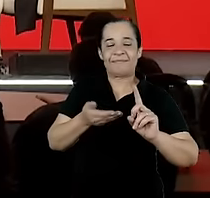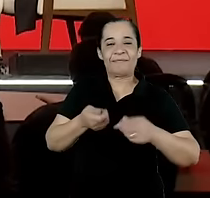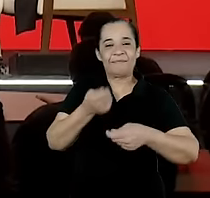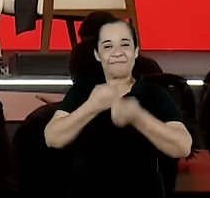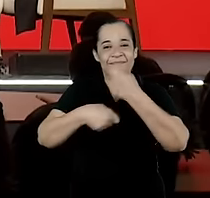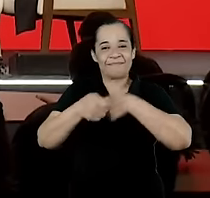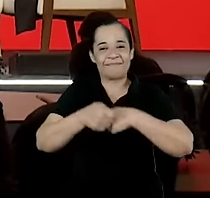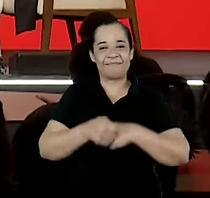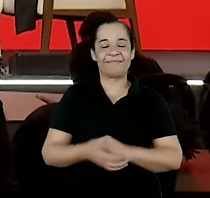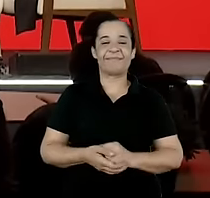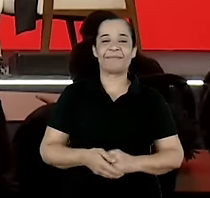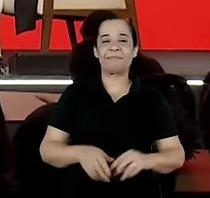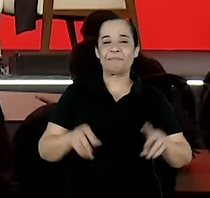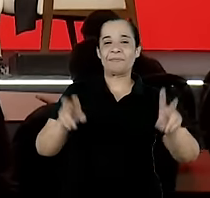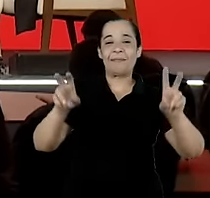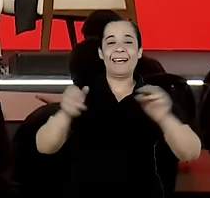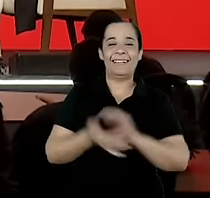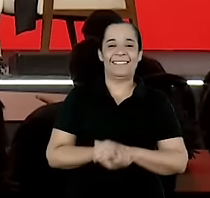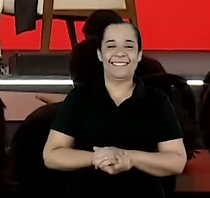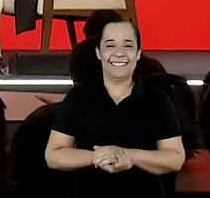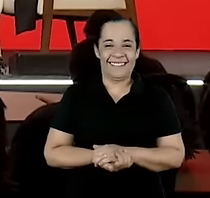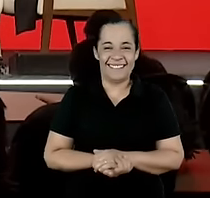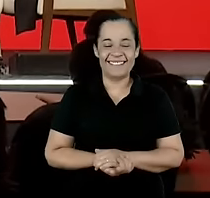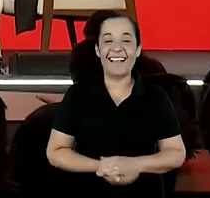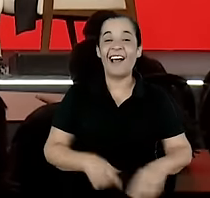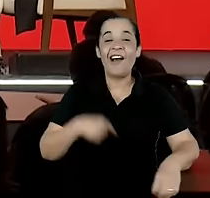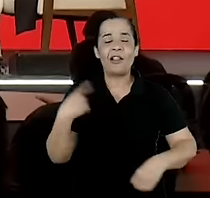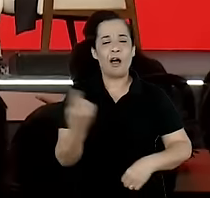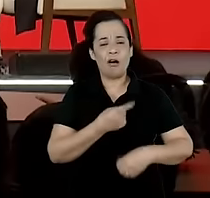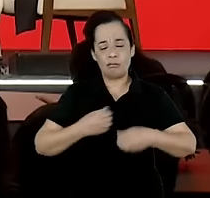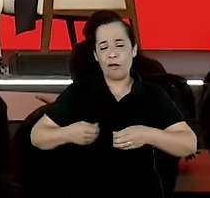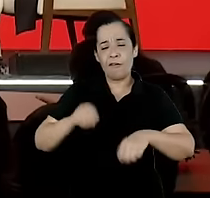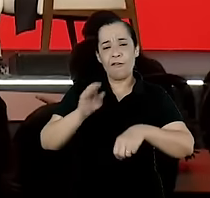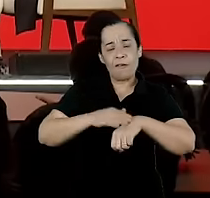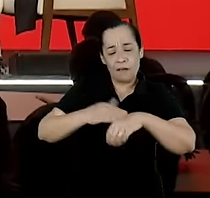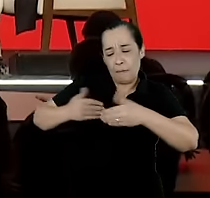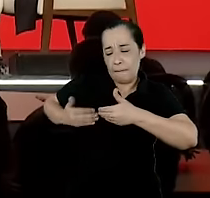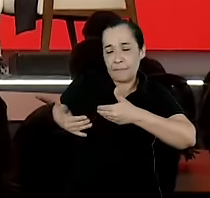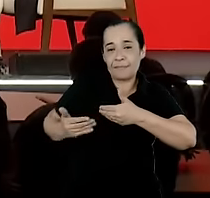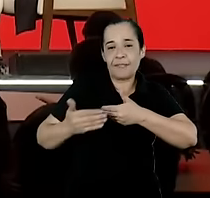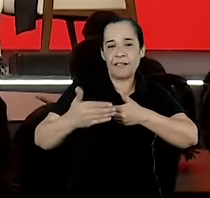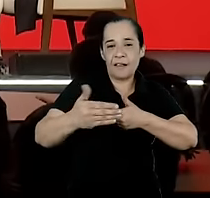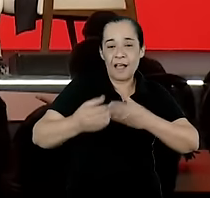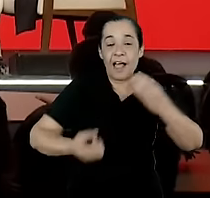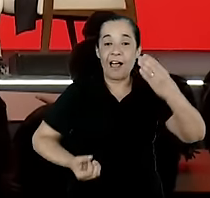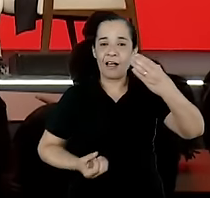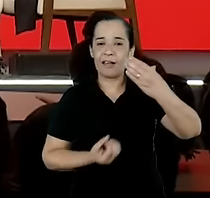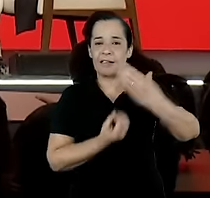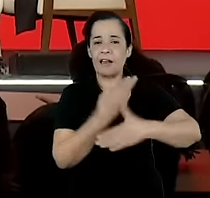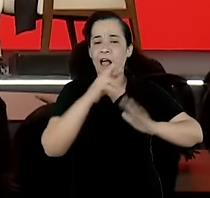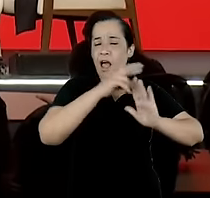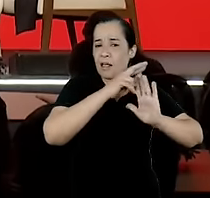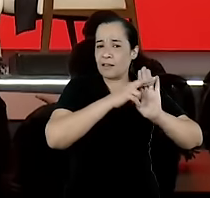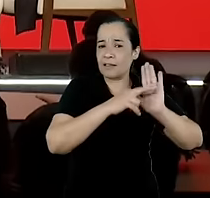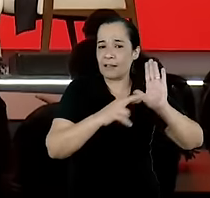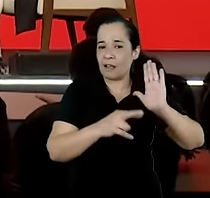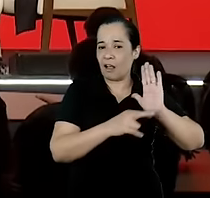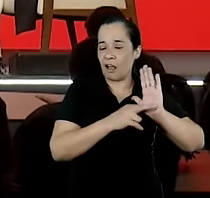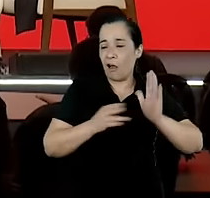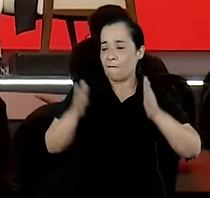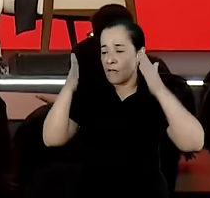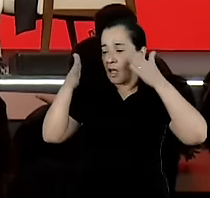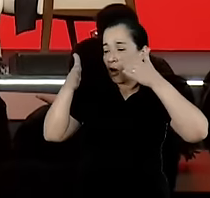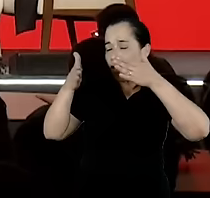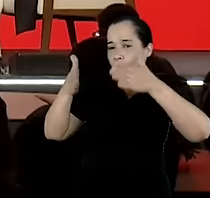títulos Então o que a gente quer fazer no longo prazo é criar um arcabouço regulatório que não direcione os